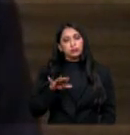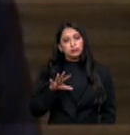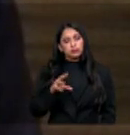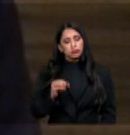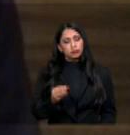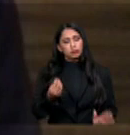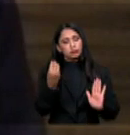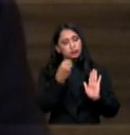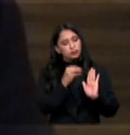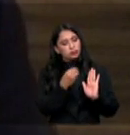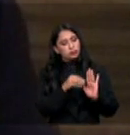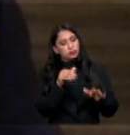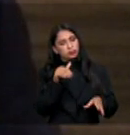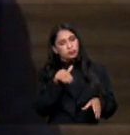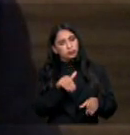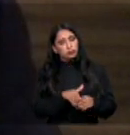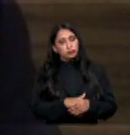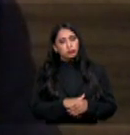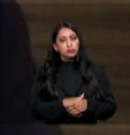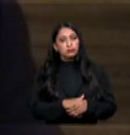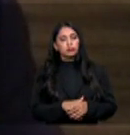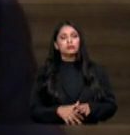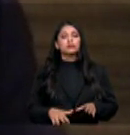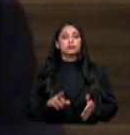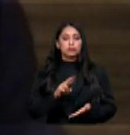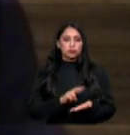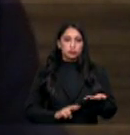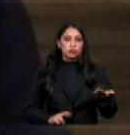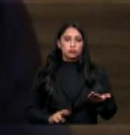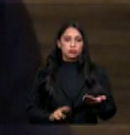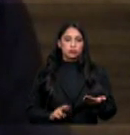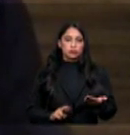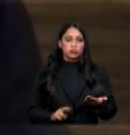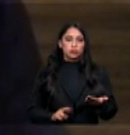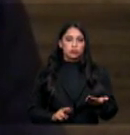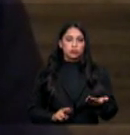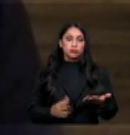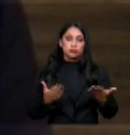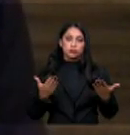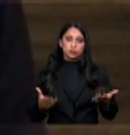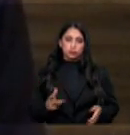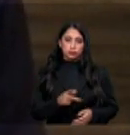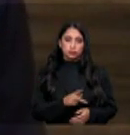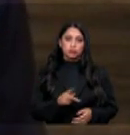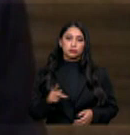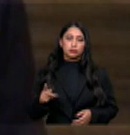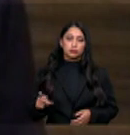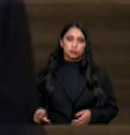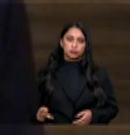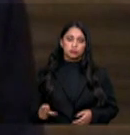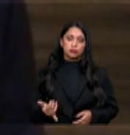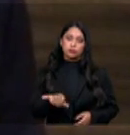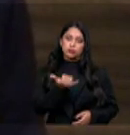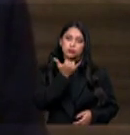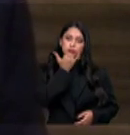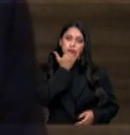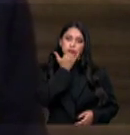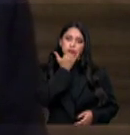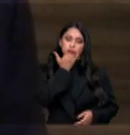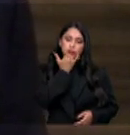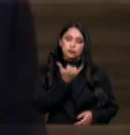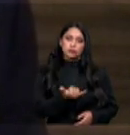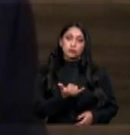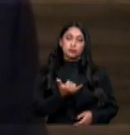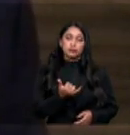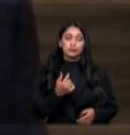empresas ao pagamento de horas extras para motoristas profissionais. Vota o ministro Luiz Roberto Barroso. Dizer com todas as vênias que